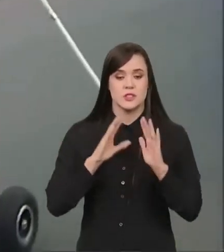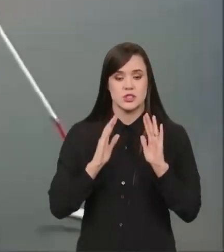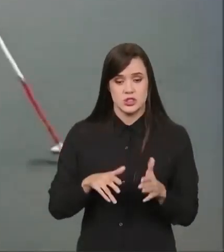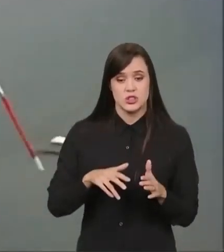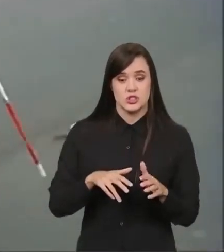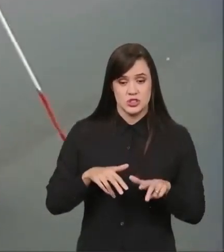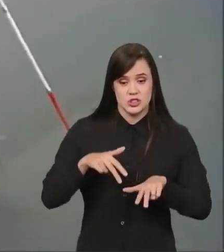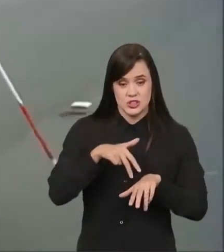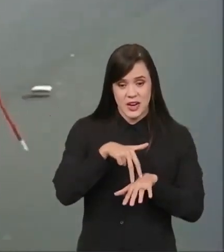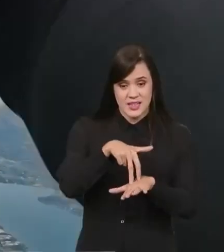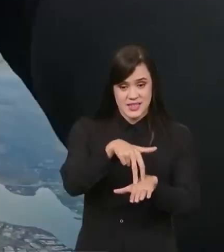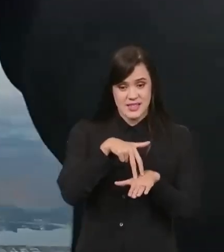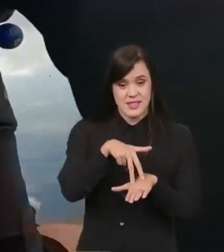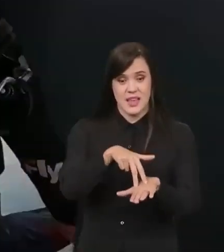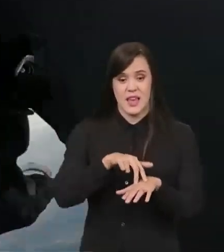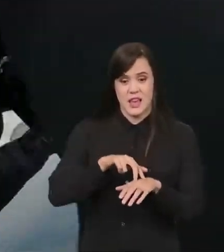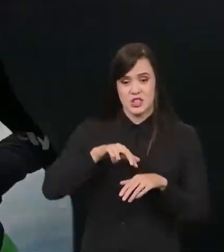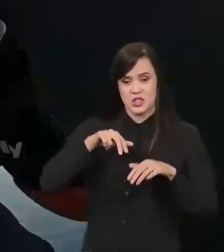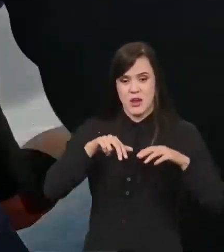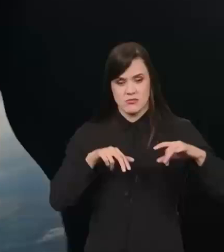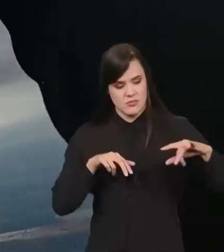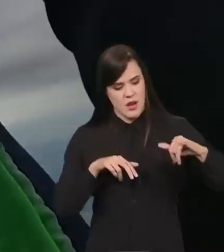andando de skate elétrico, pulando de paraquedas.